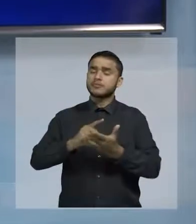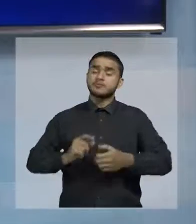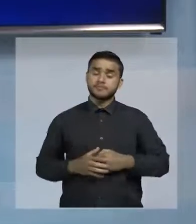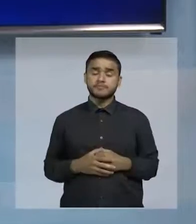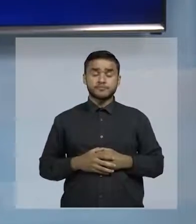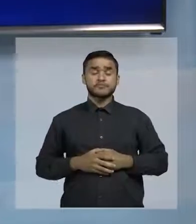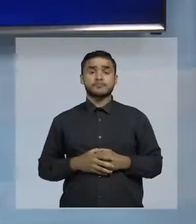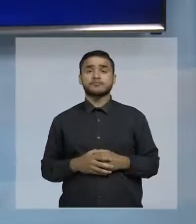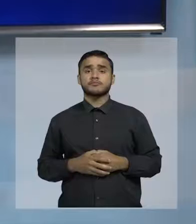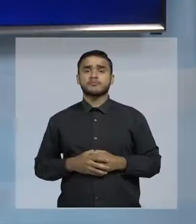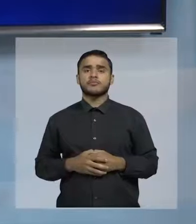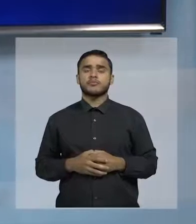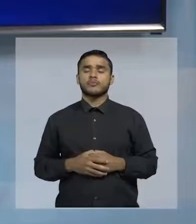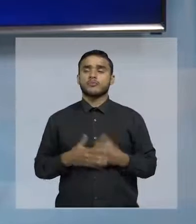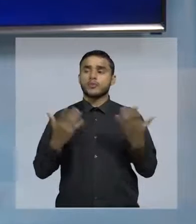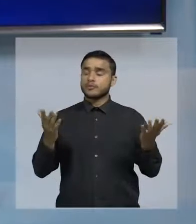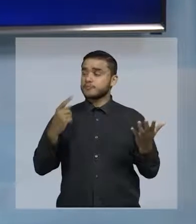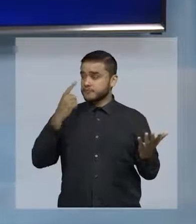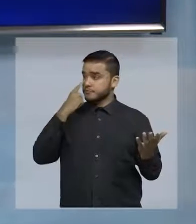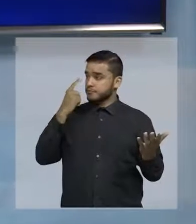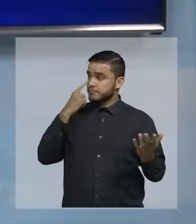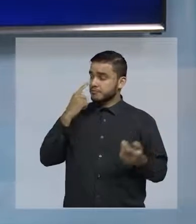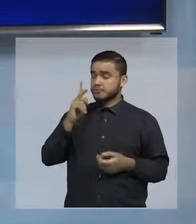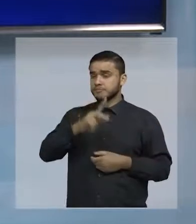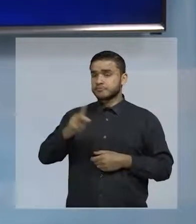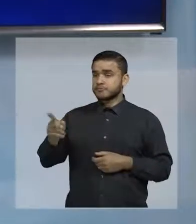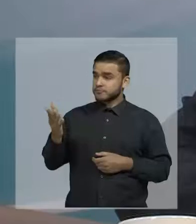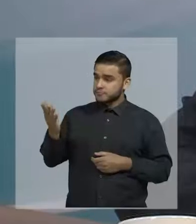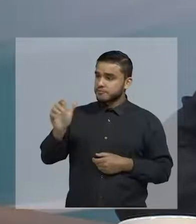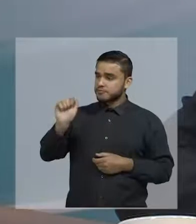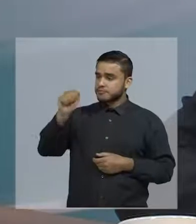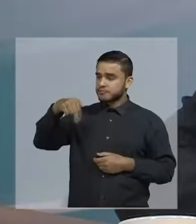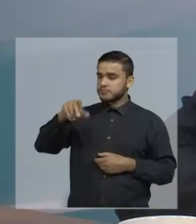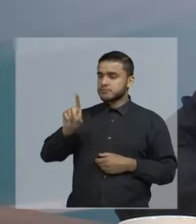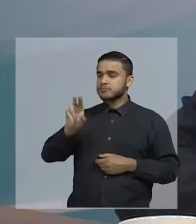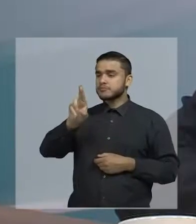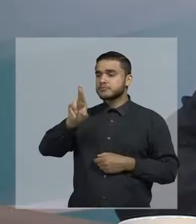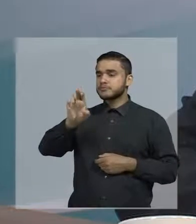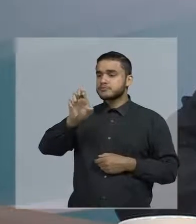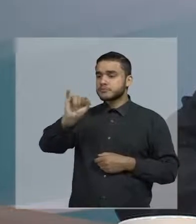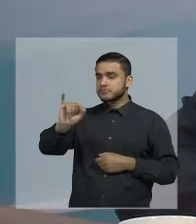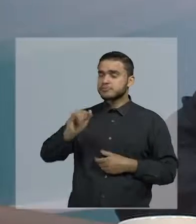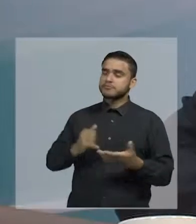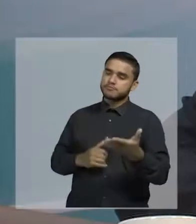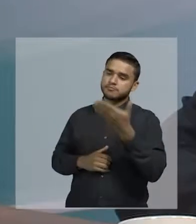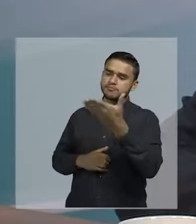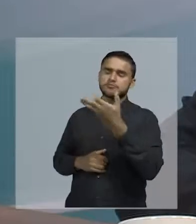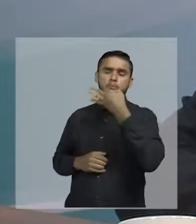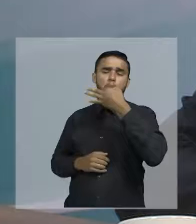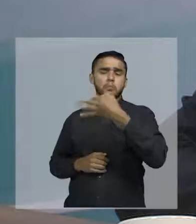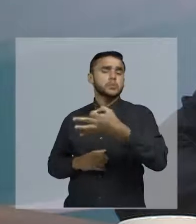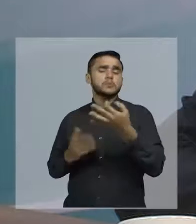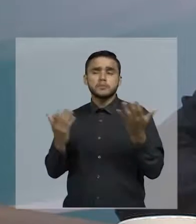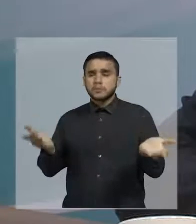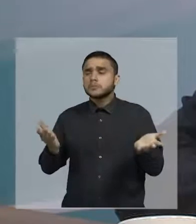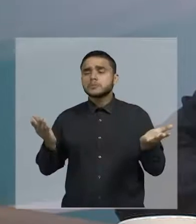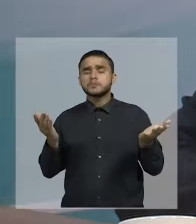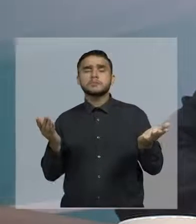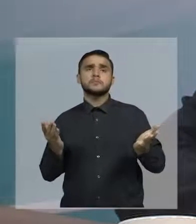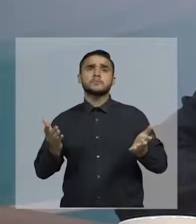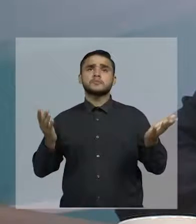realidade vivenciada. Professor Andrei, qual é a gênese, na sua percepção, para essa